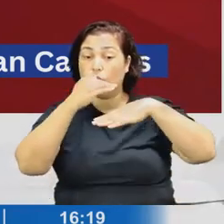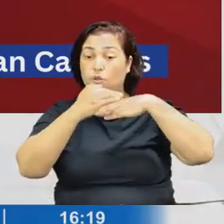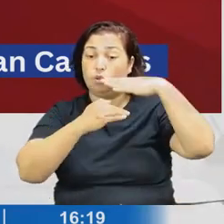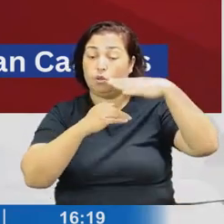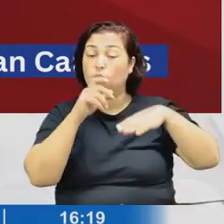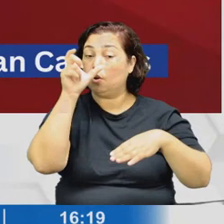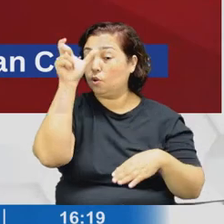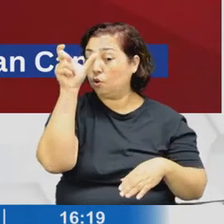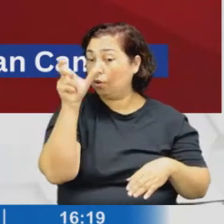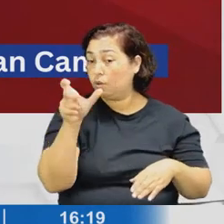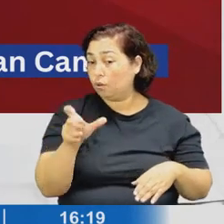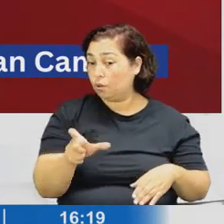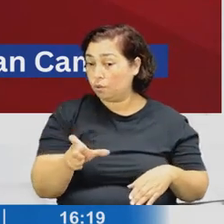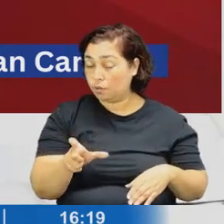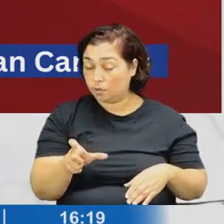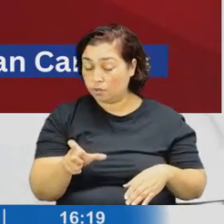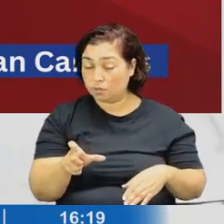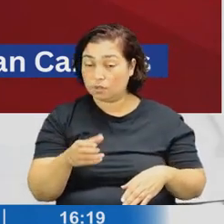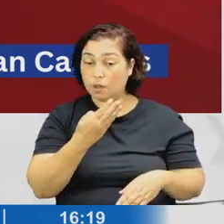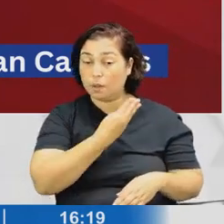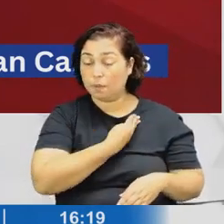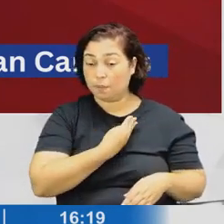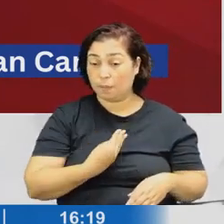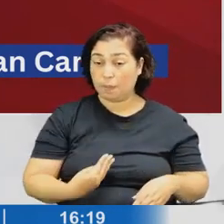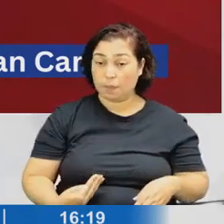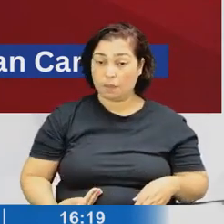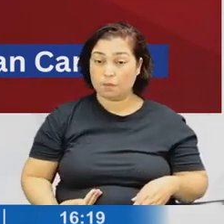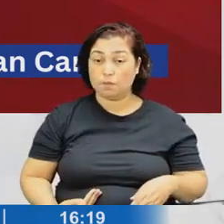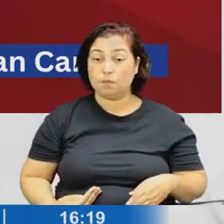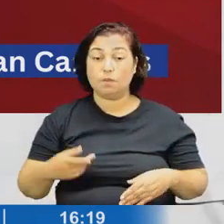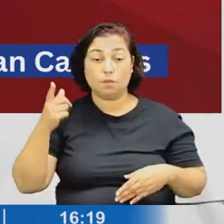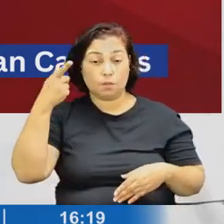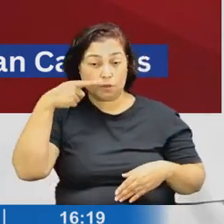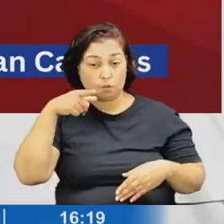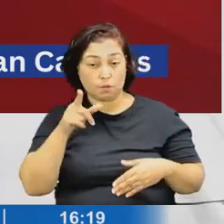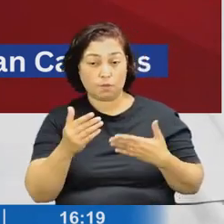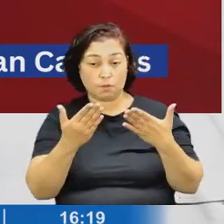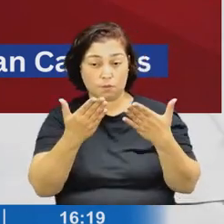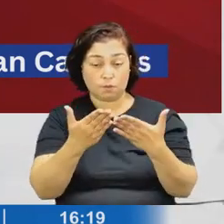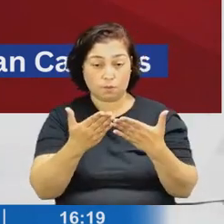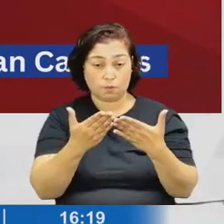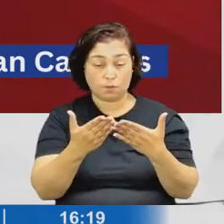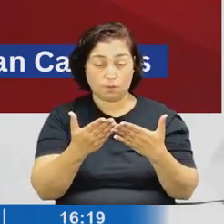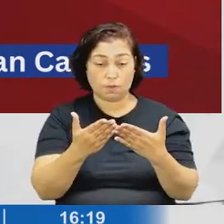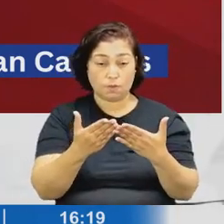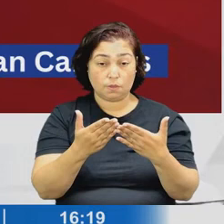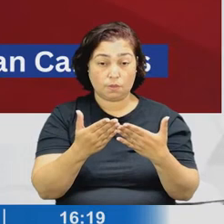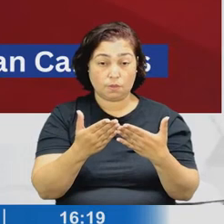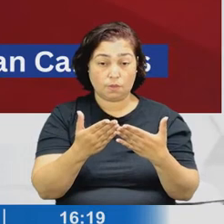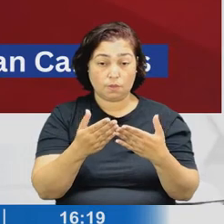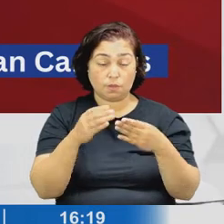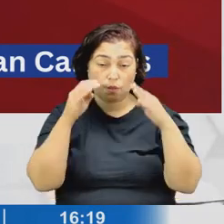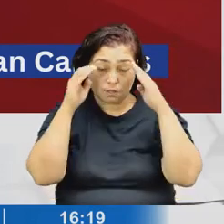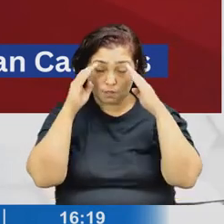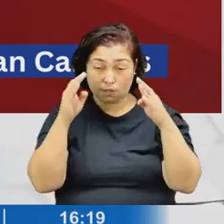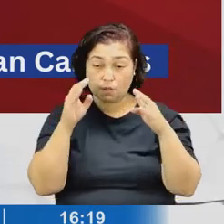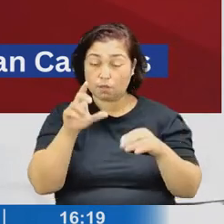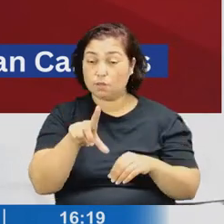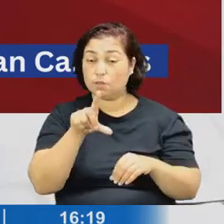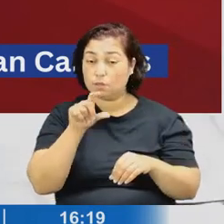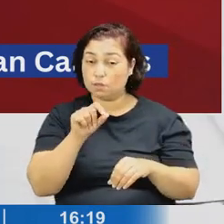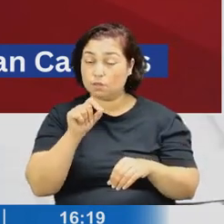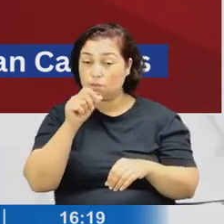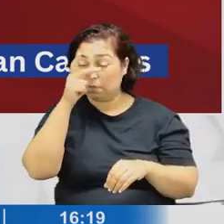personagem imposto à exposição da esfera pública né com finalidade de conquistar adesão das pessoas os eleitores em meio a disputa de 102